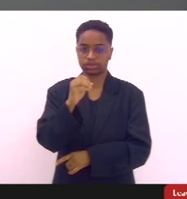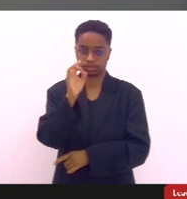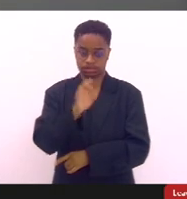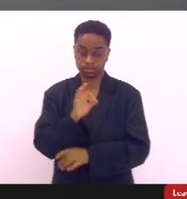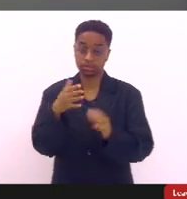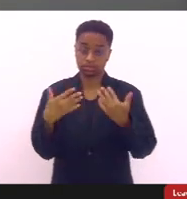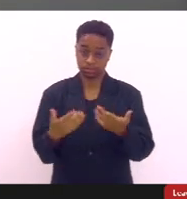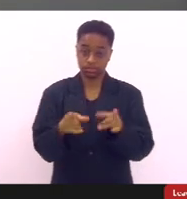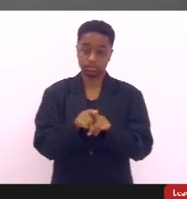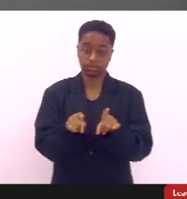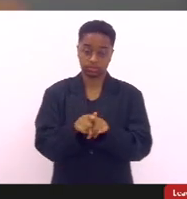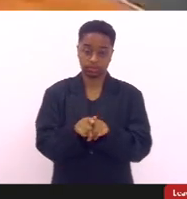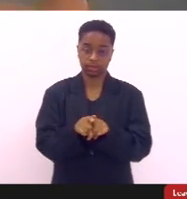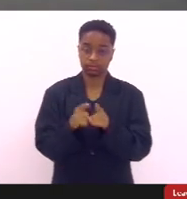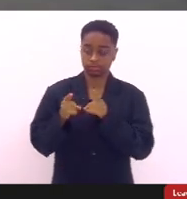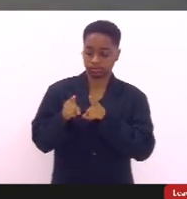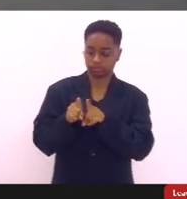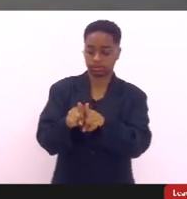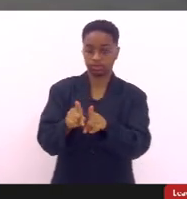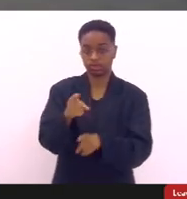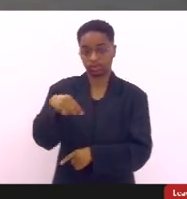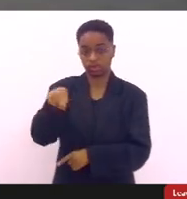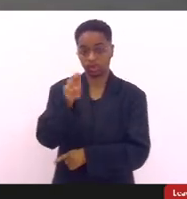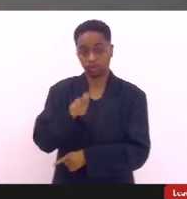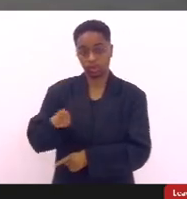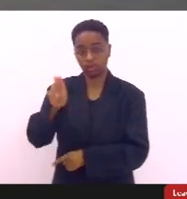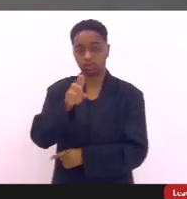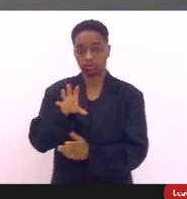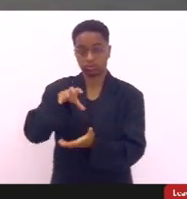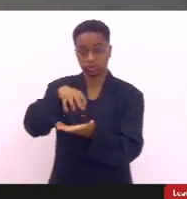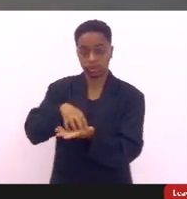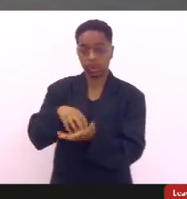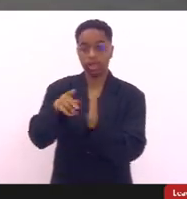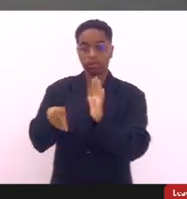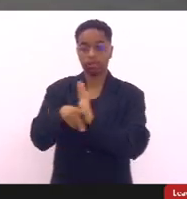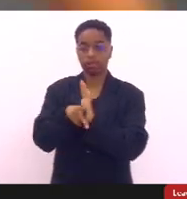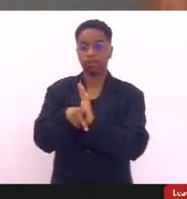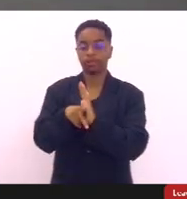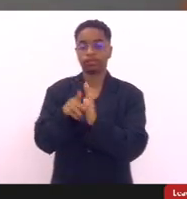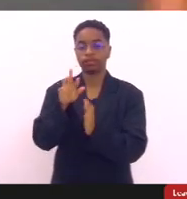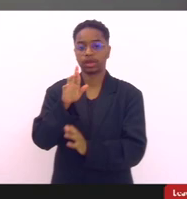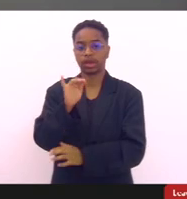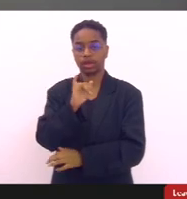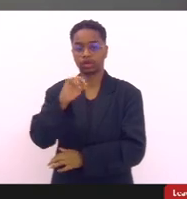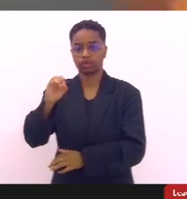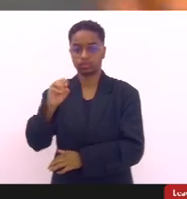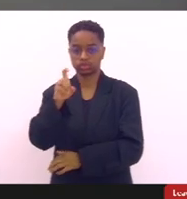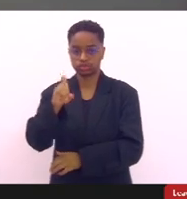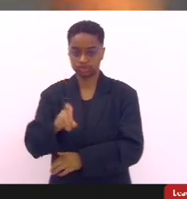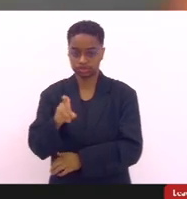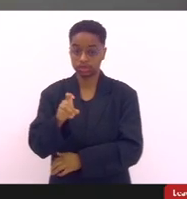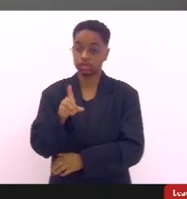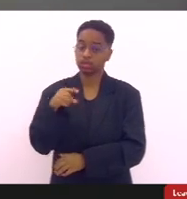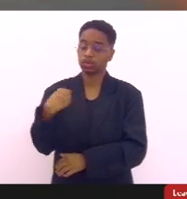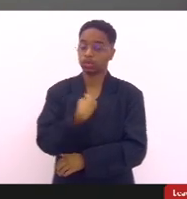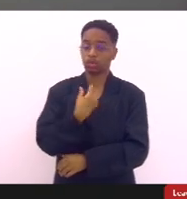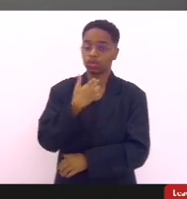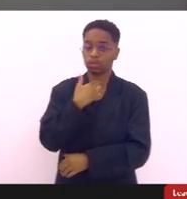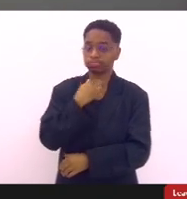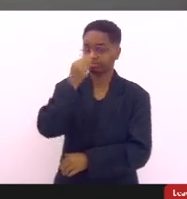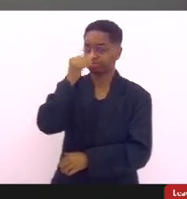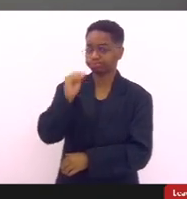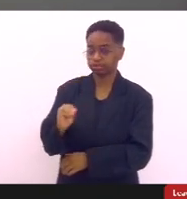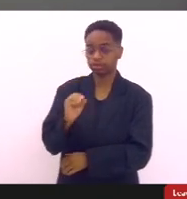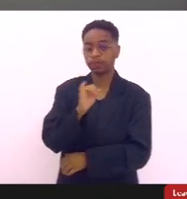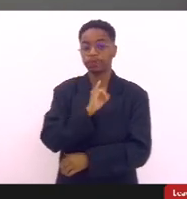mesmo tempo, você utilizando a unidade móvel de raio-x, que é um instrumento indispensável, se a gente pensa ter algum